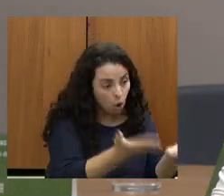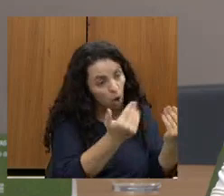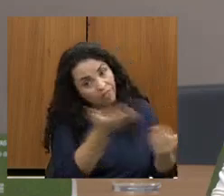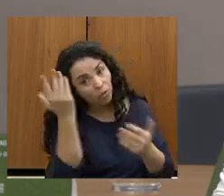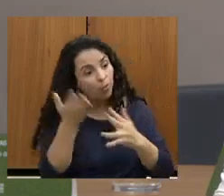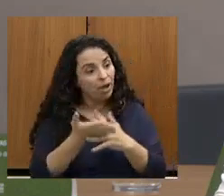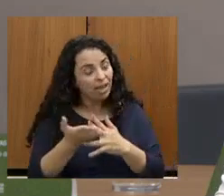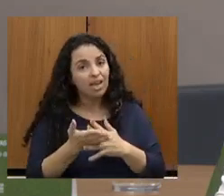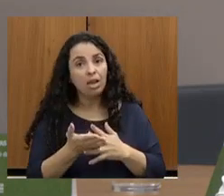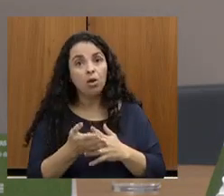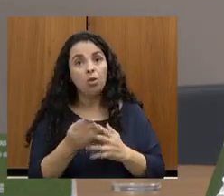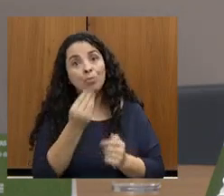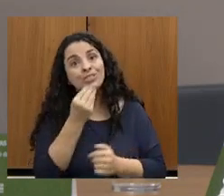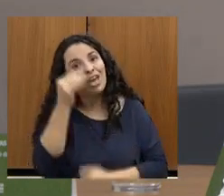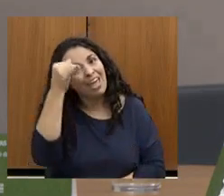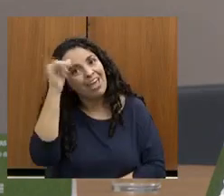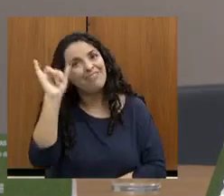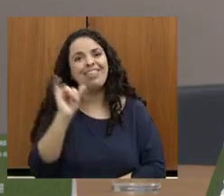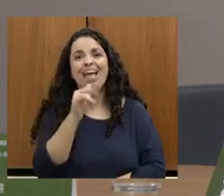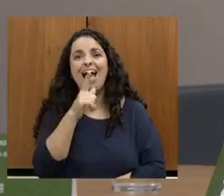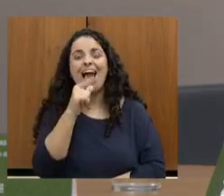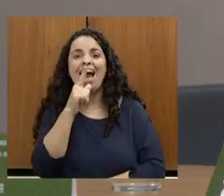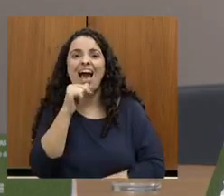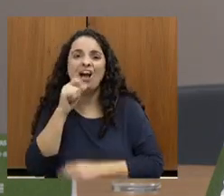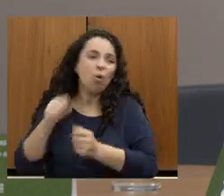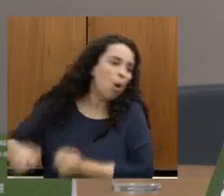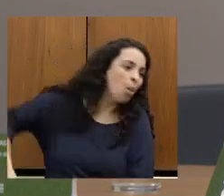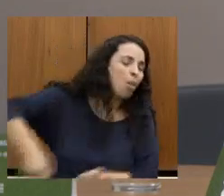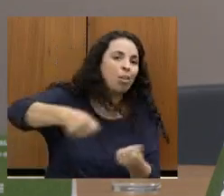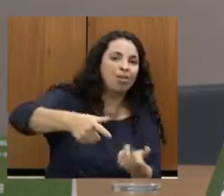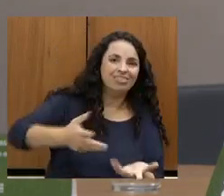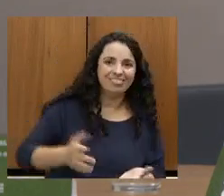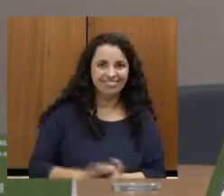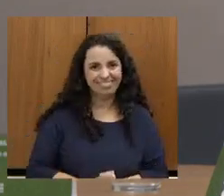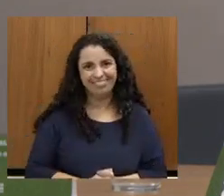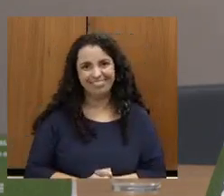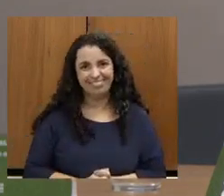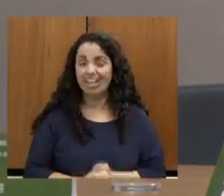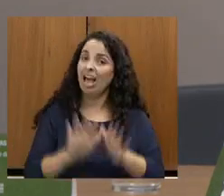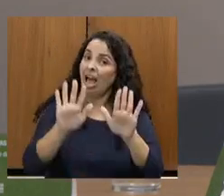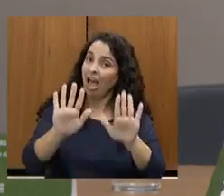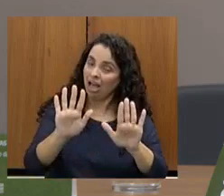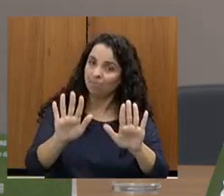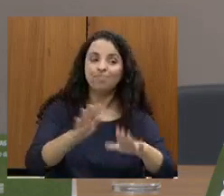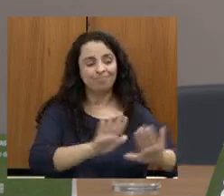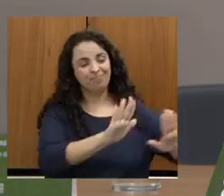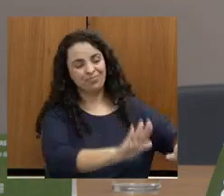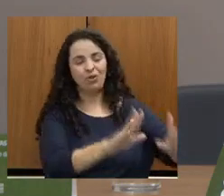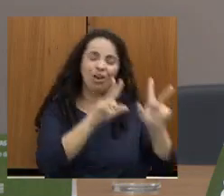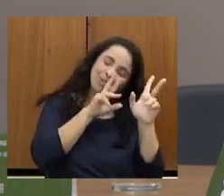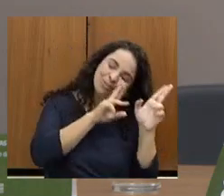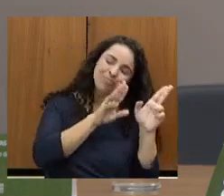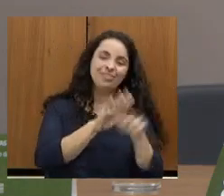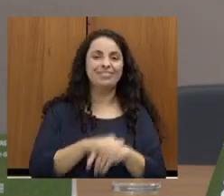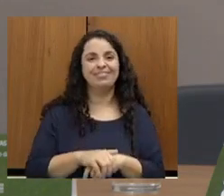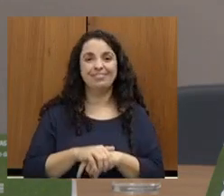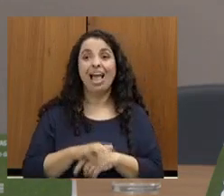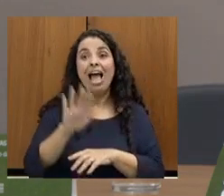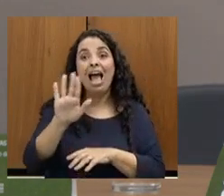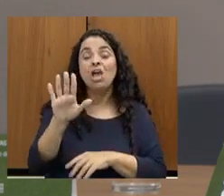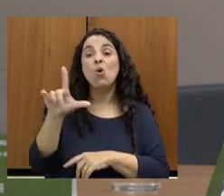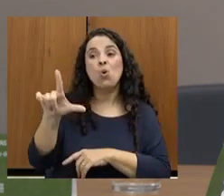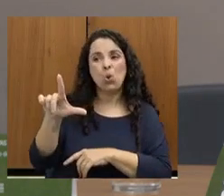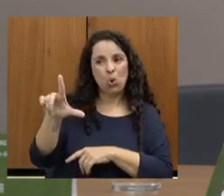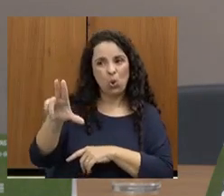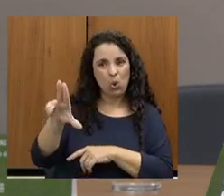o Lucas, acompanhado de outros dois alunos, que eu não vou mencionar o nome, vira uma garrafinha de água